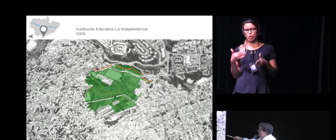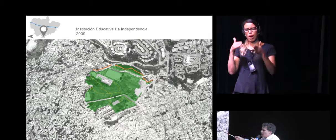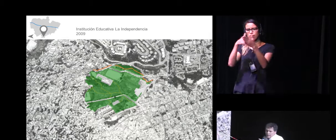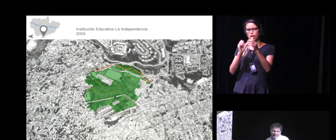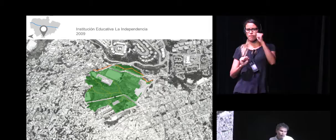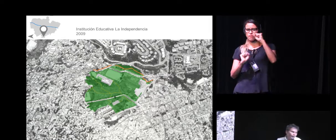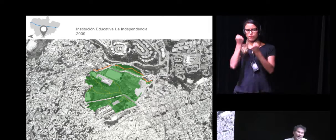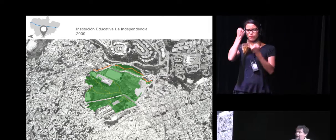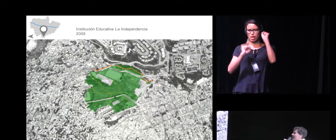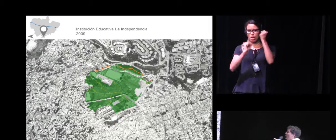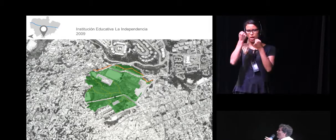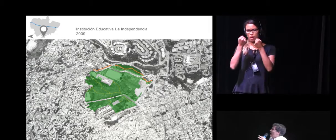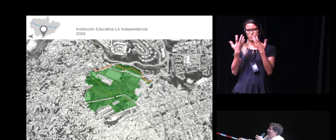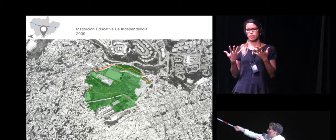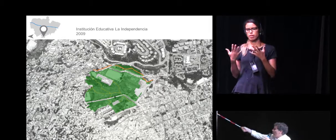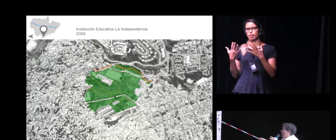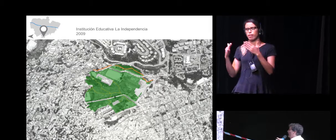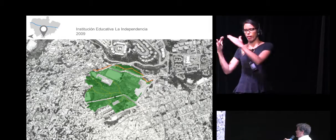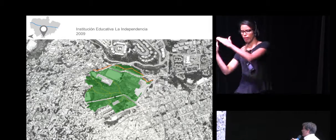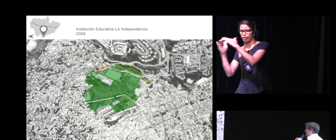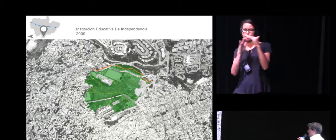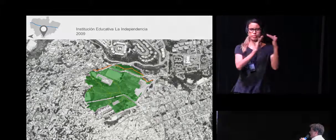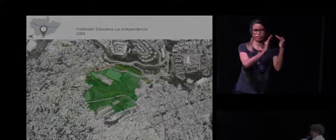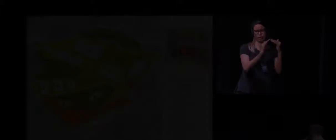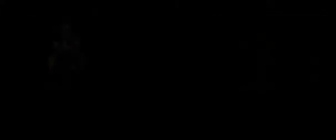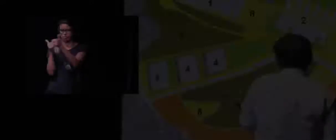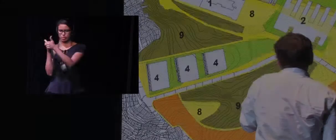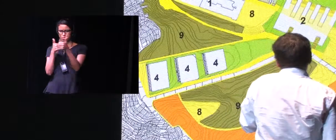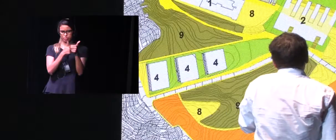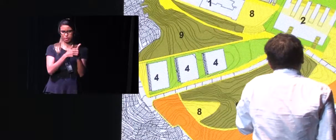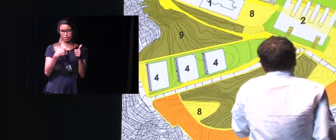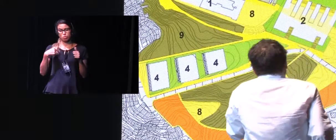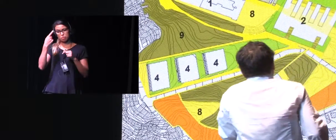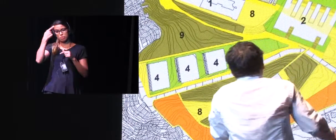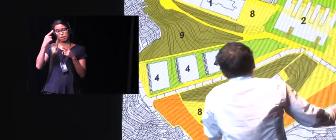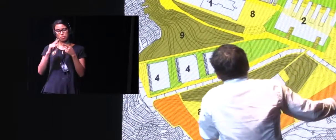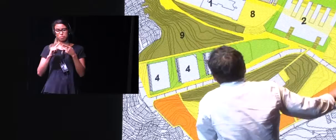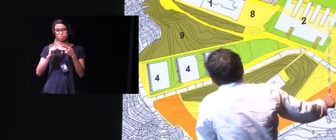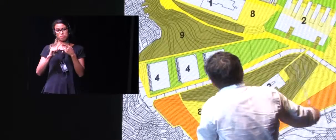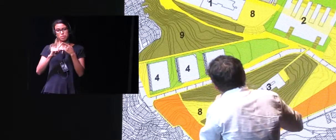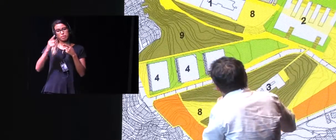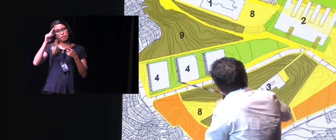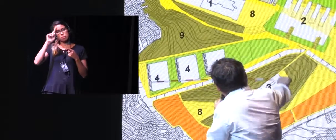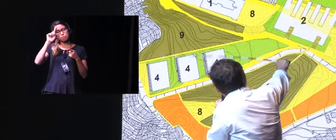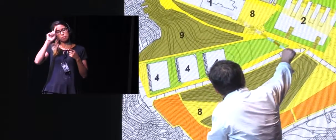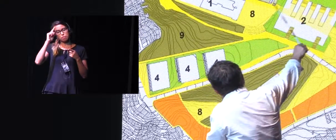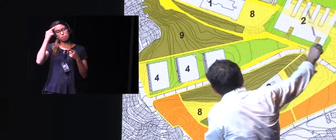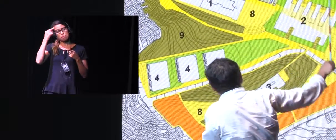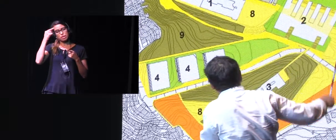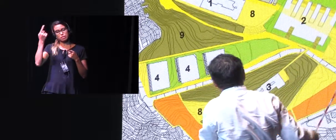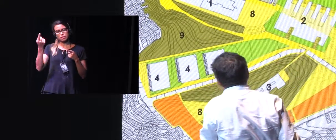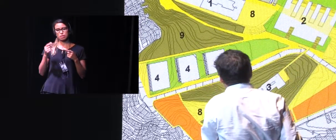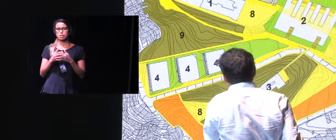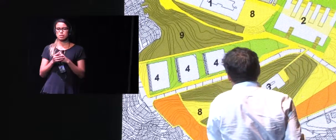fábrica, que ligavam as comunidades. O primeiro que pensei foi fazer um